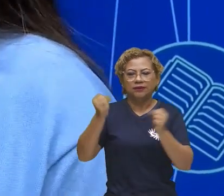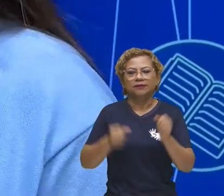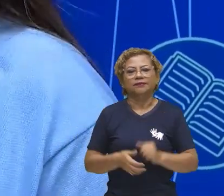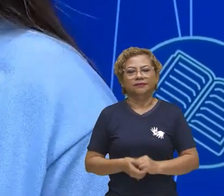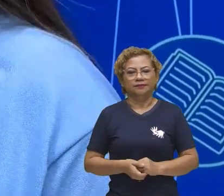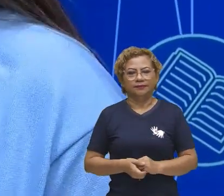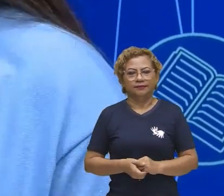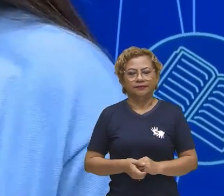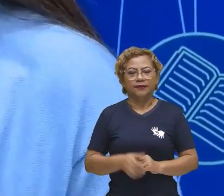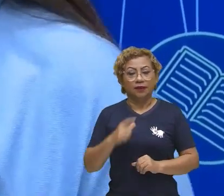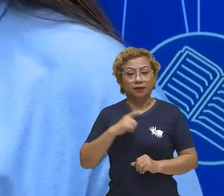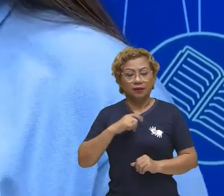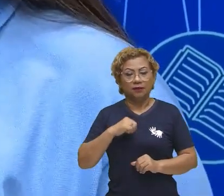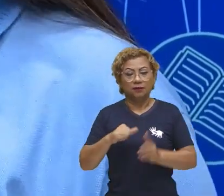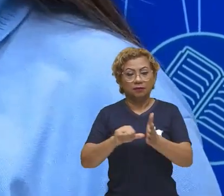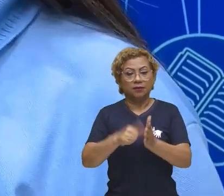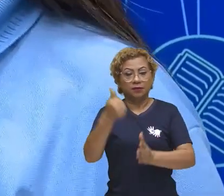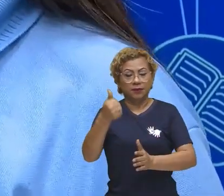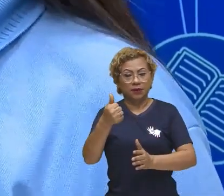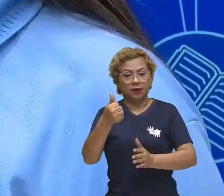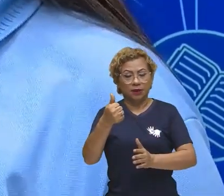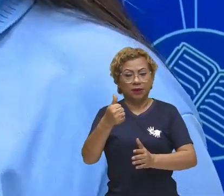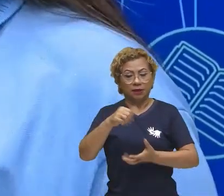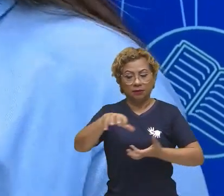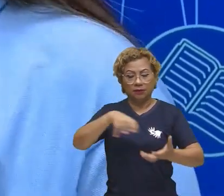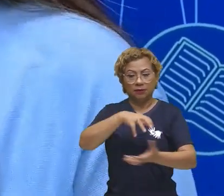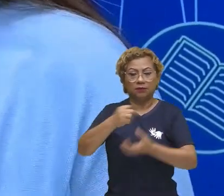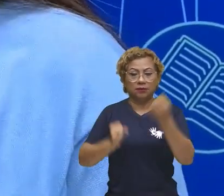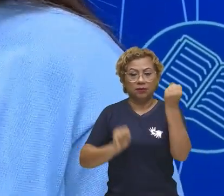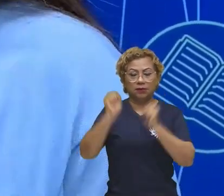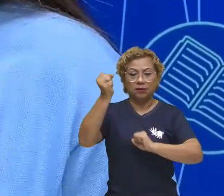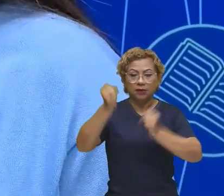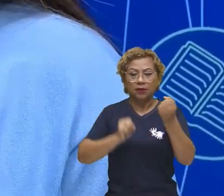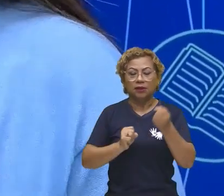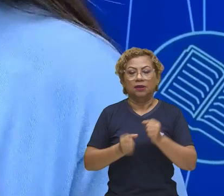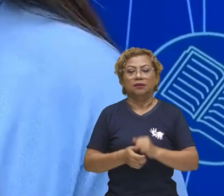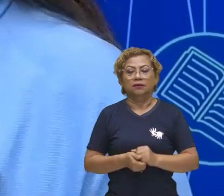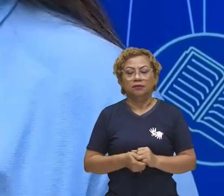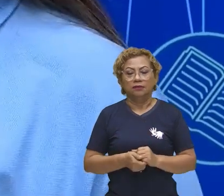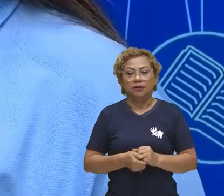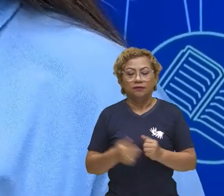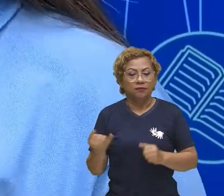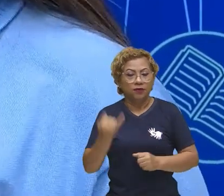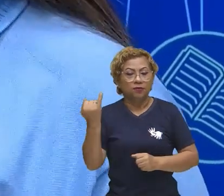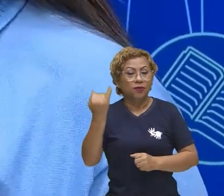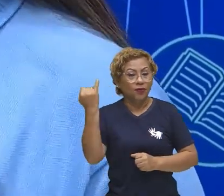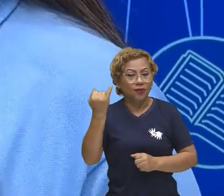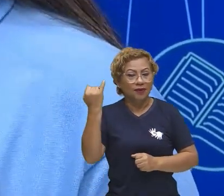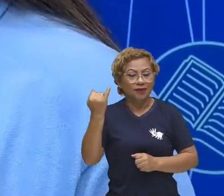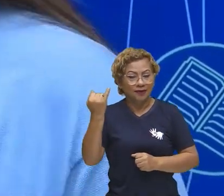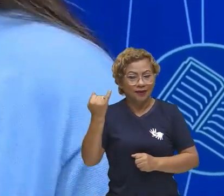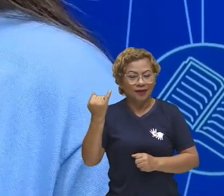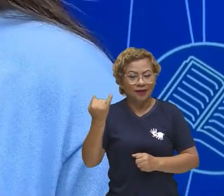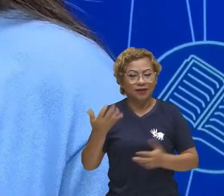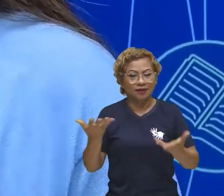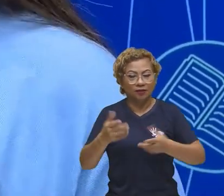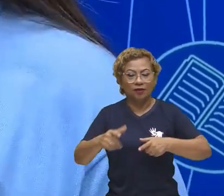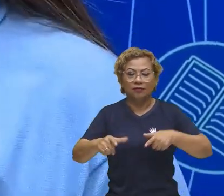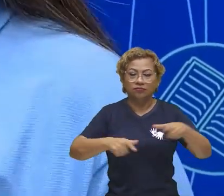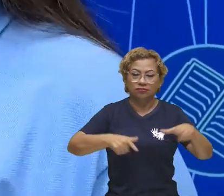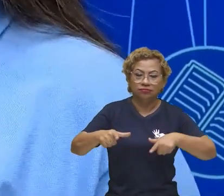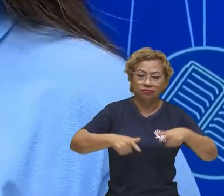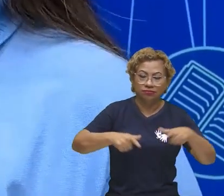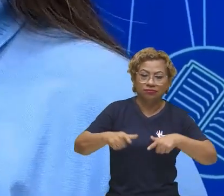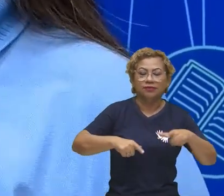para essa primeira fase da Revolução Industrial a questão da divisão do trabalho, o trabalho agora vai ser dividido em etapas